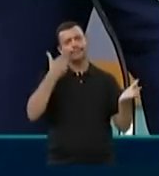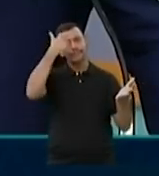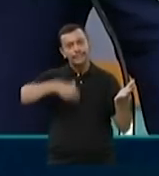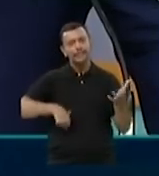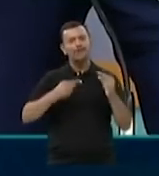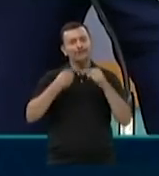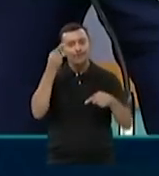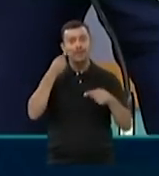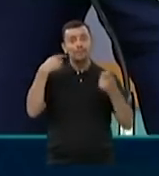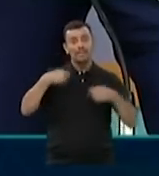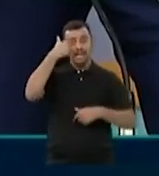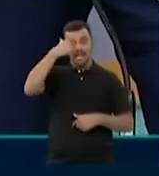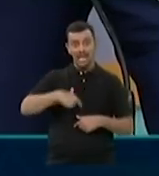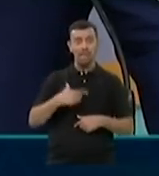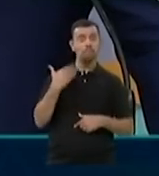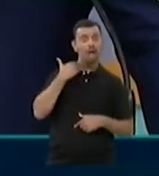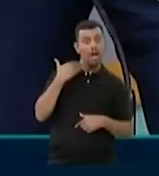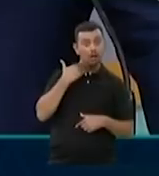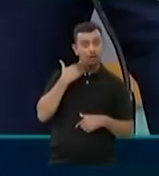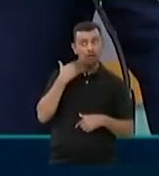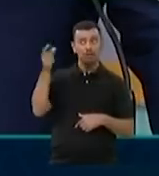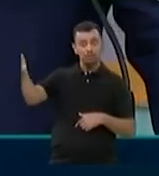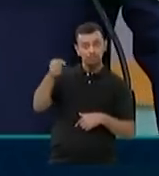é fazer com que o brasil continue sendo o quintal dos manos